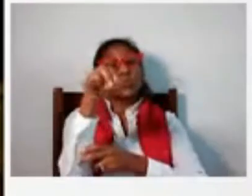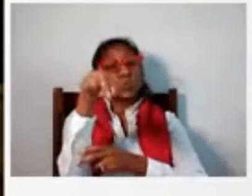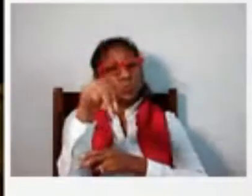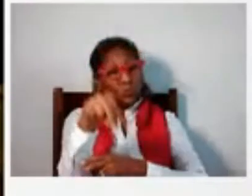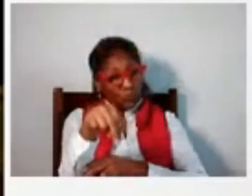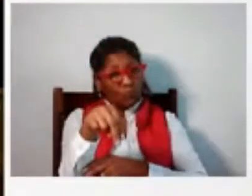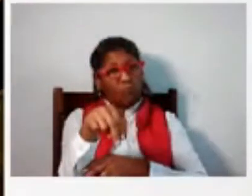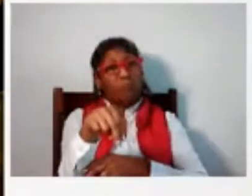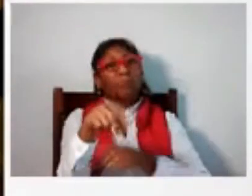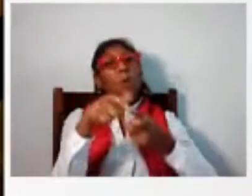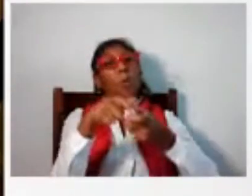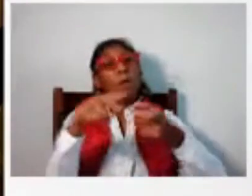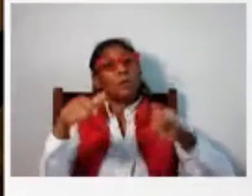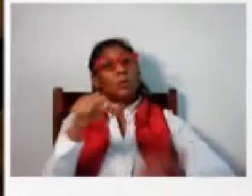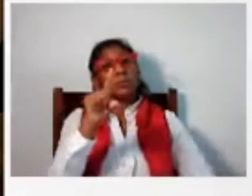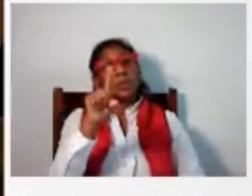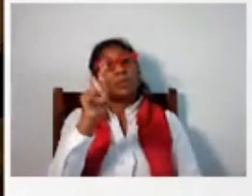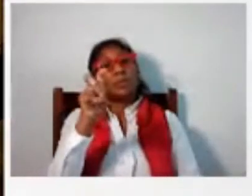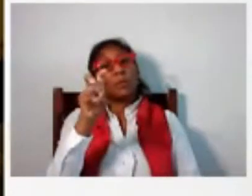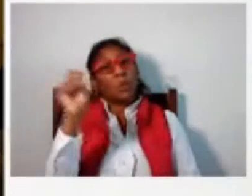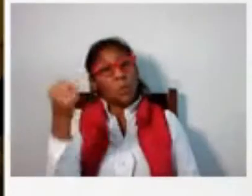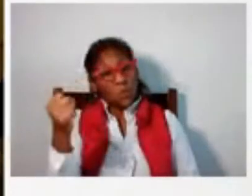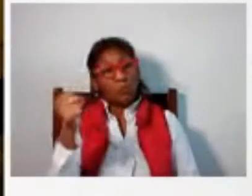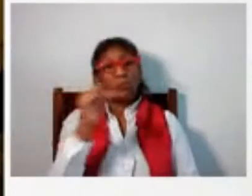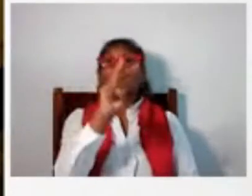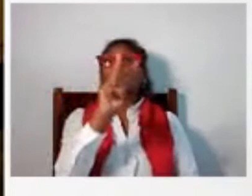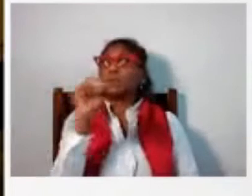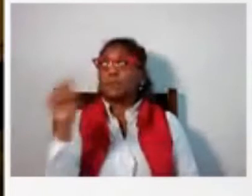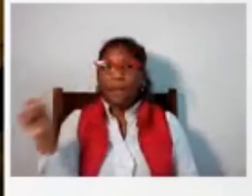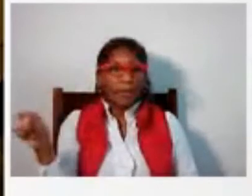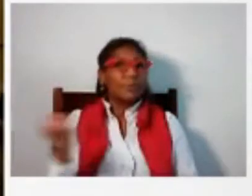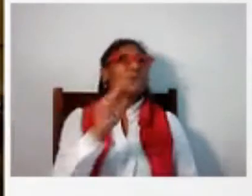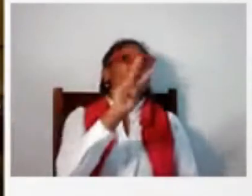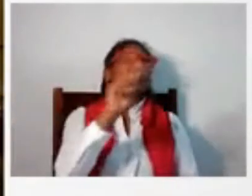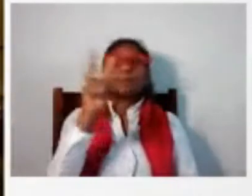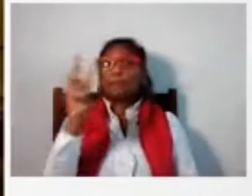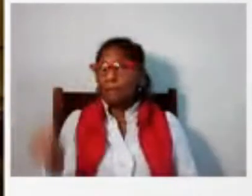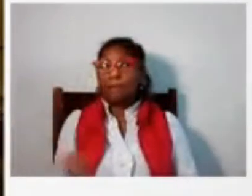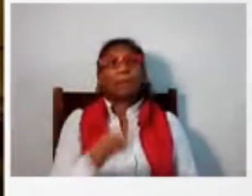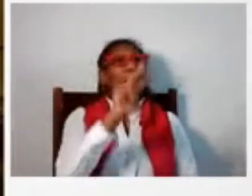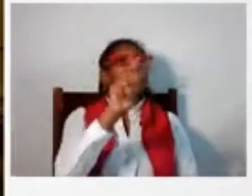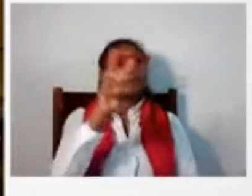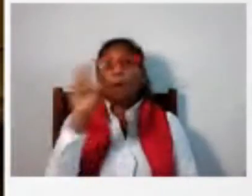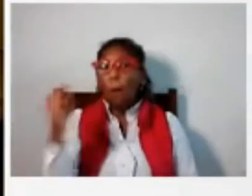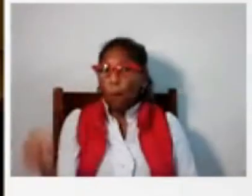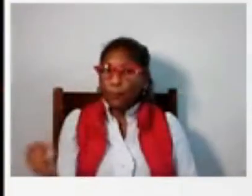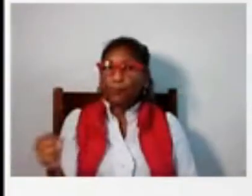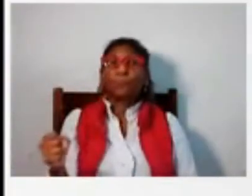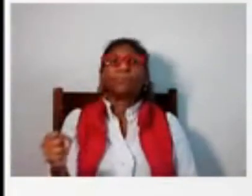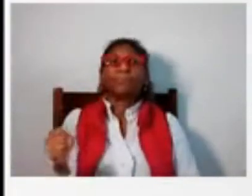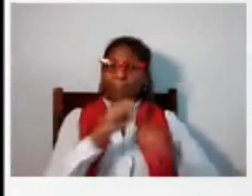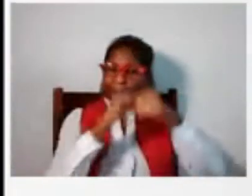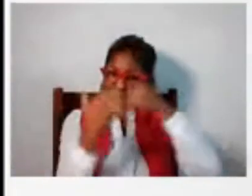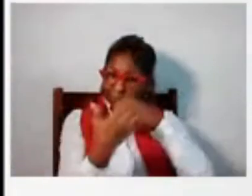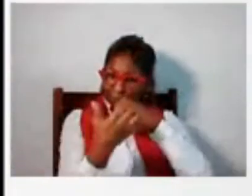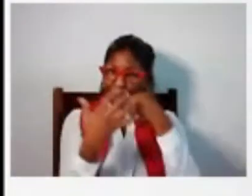de um crescimento, 158, 170, 200, 230, 238 casos